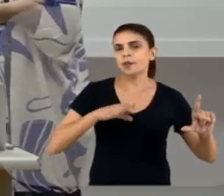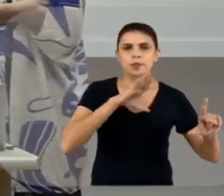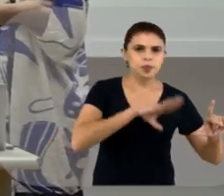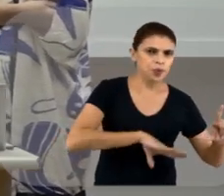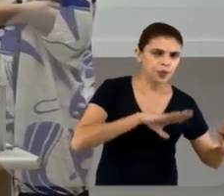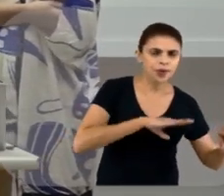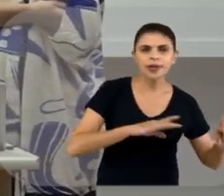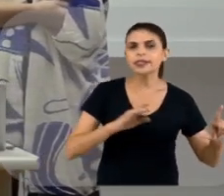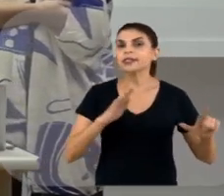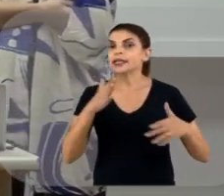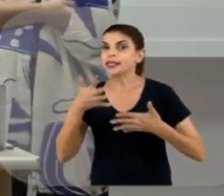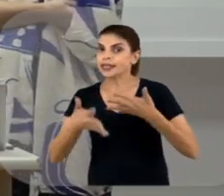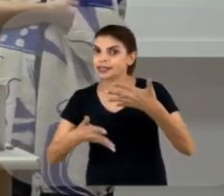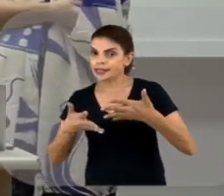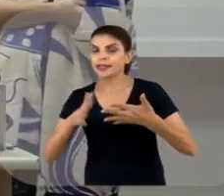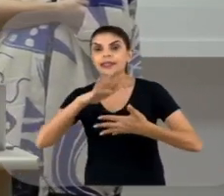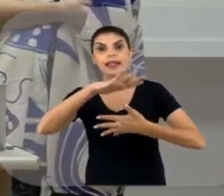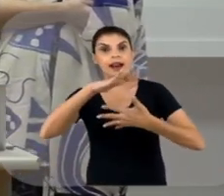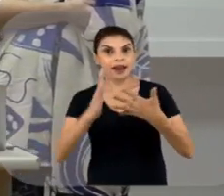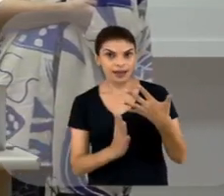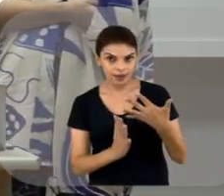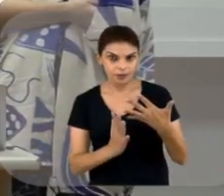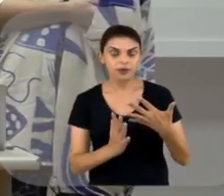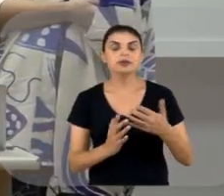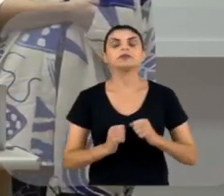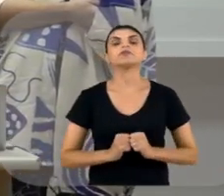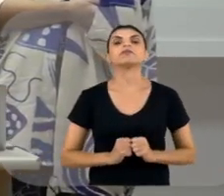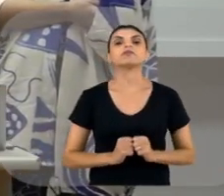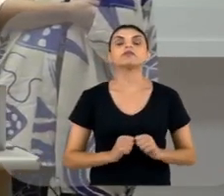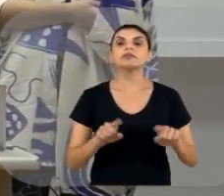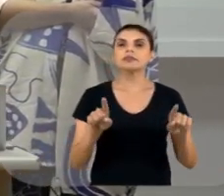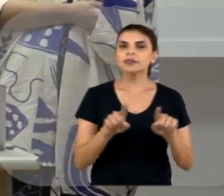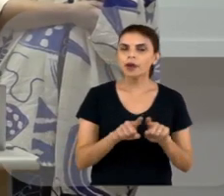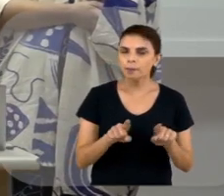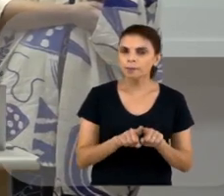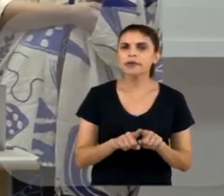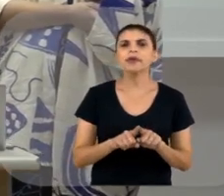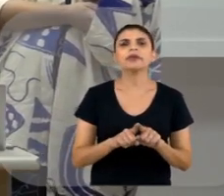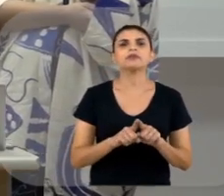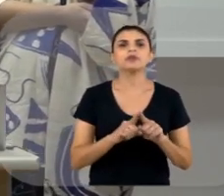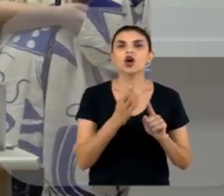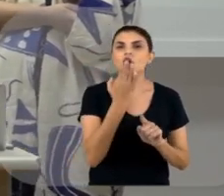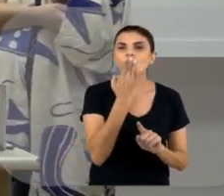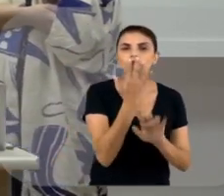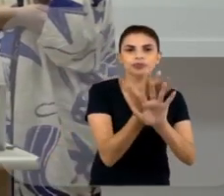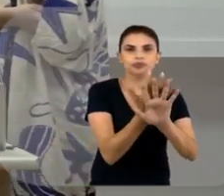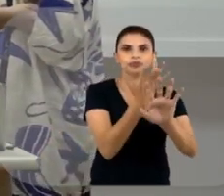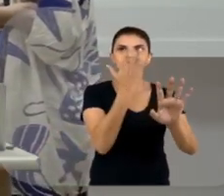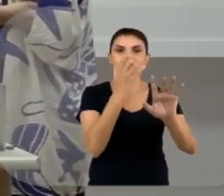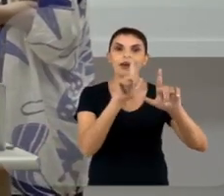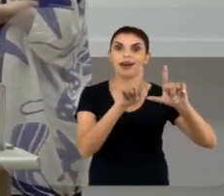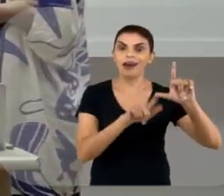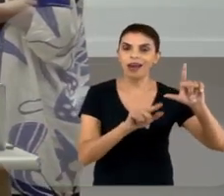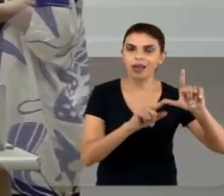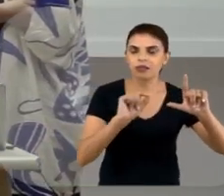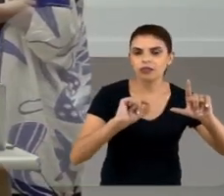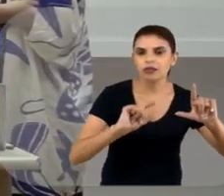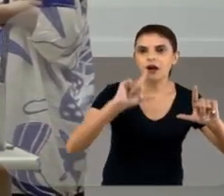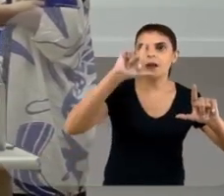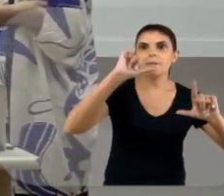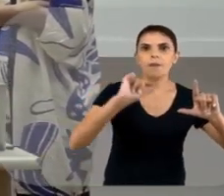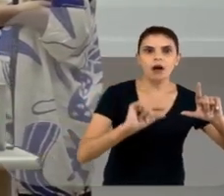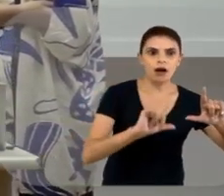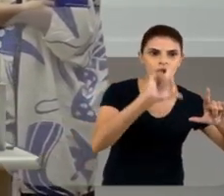em português quanto em libras. A questão da interface também, né, das cores, é